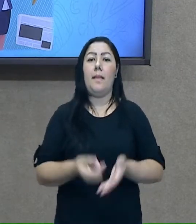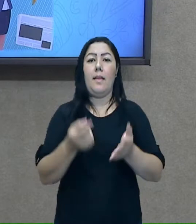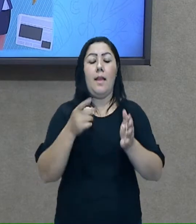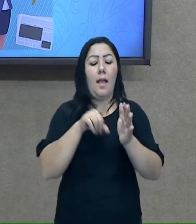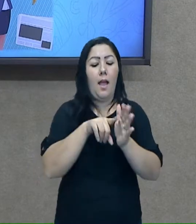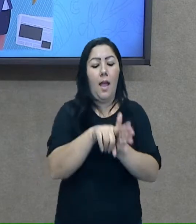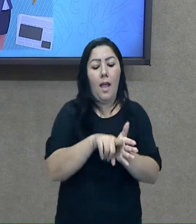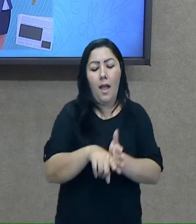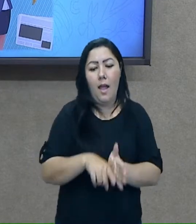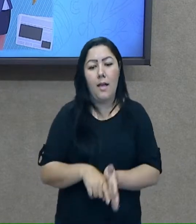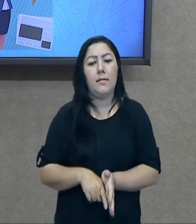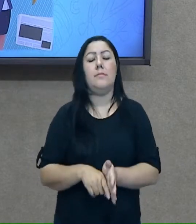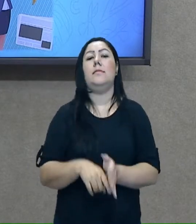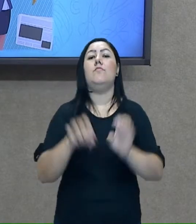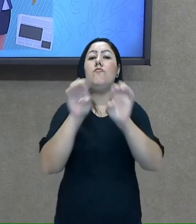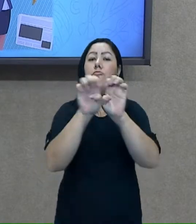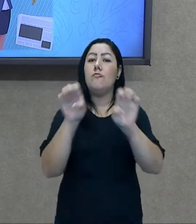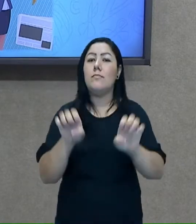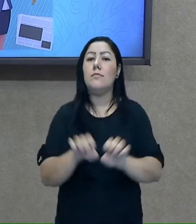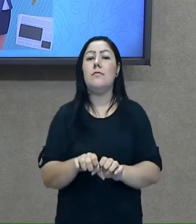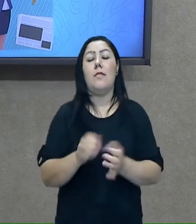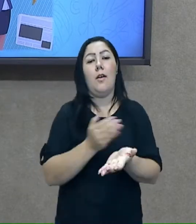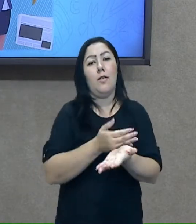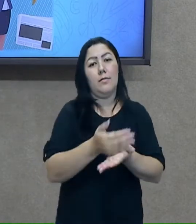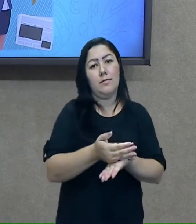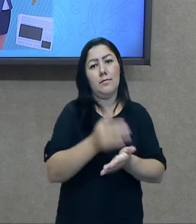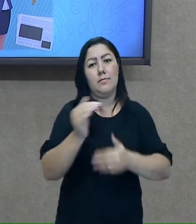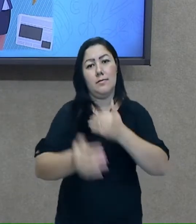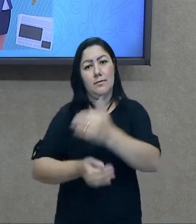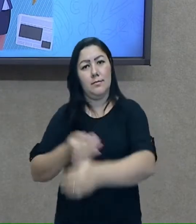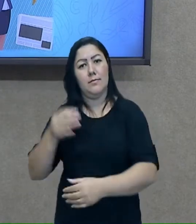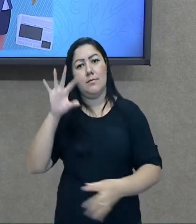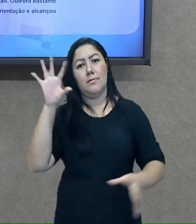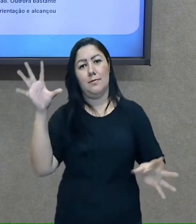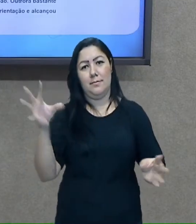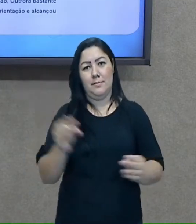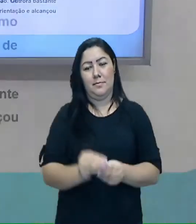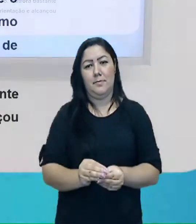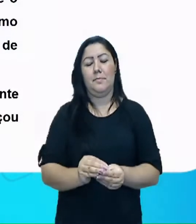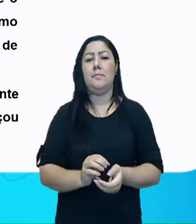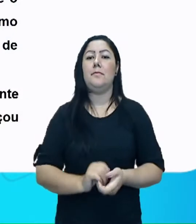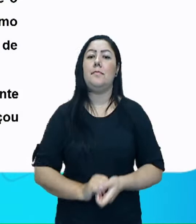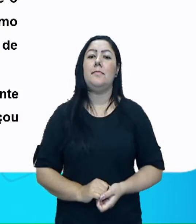é introdução, desenvolvimento e conclusão.